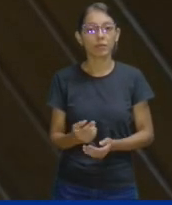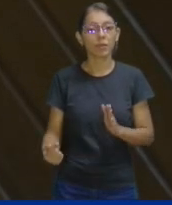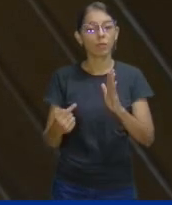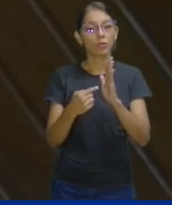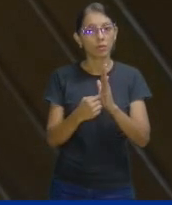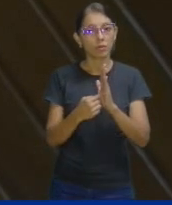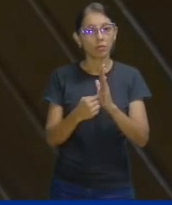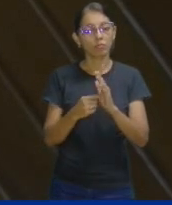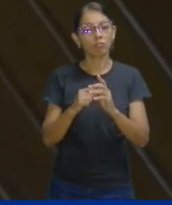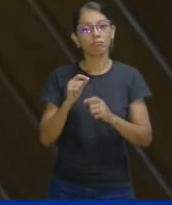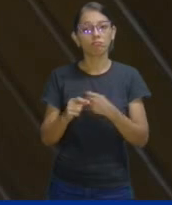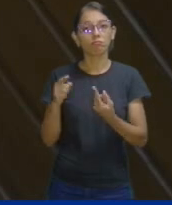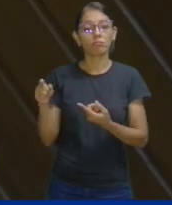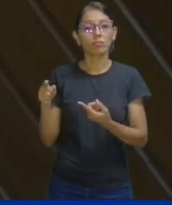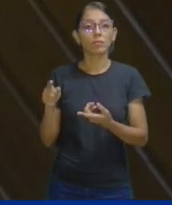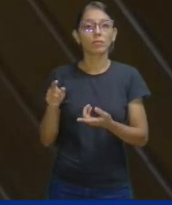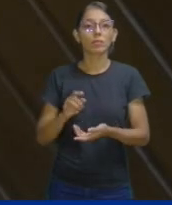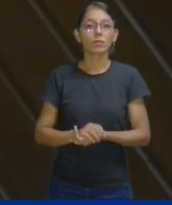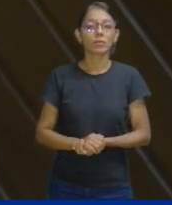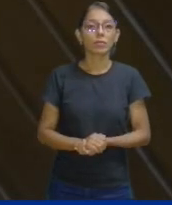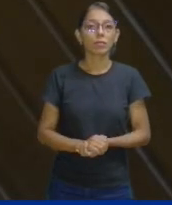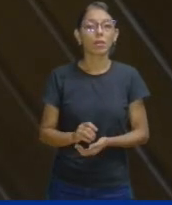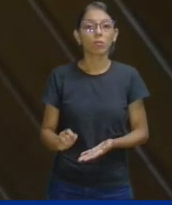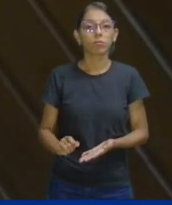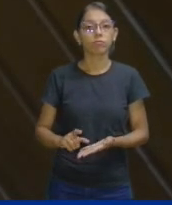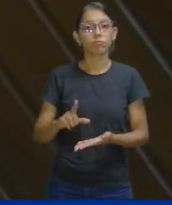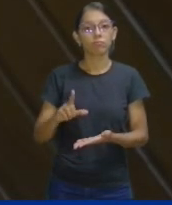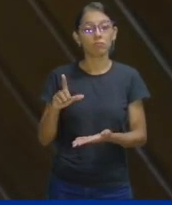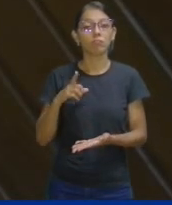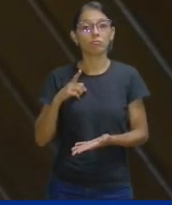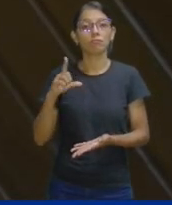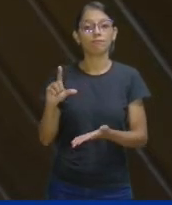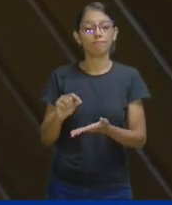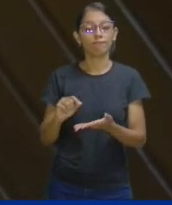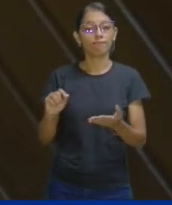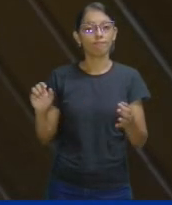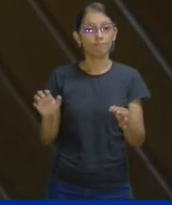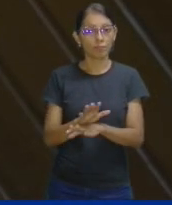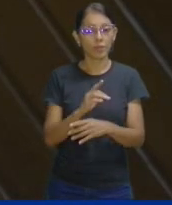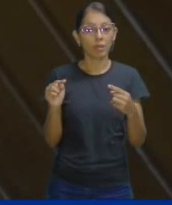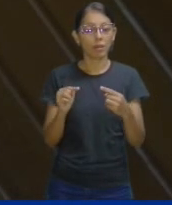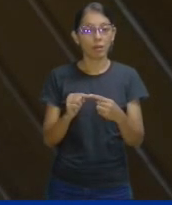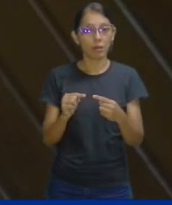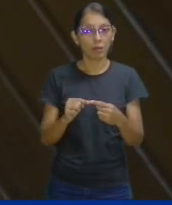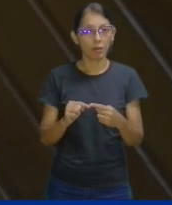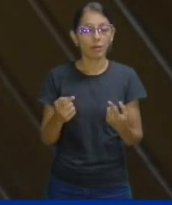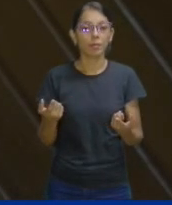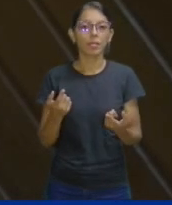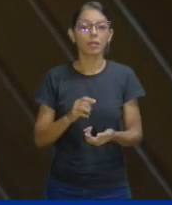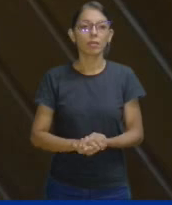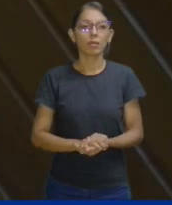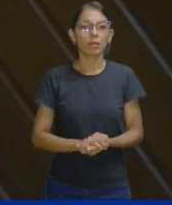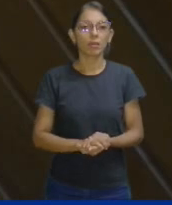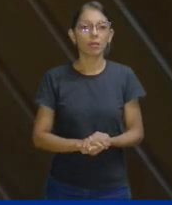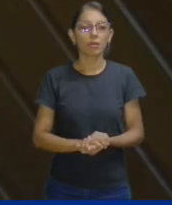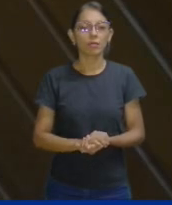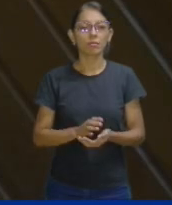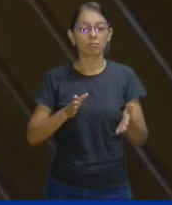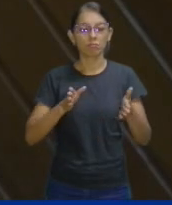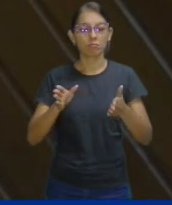sanar as pendências relativas à movimentação financeira de campanhas eleitorais, É necessária a apresentação de documentos